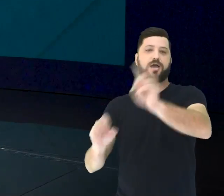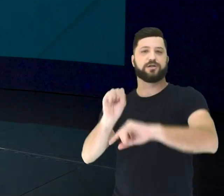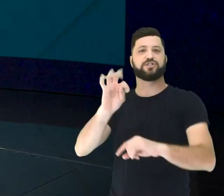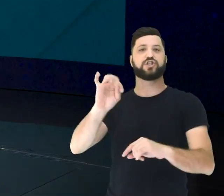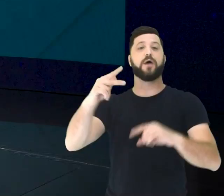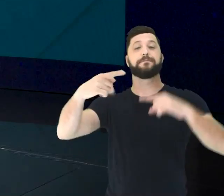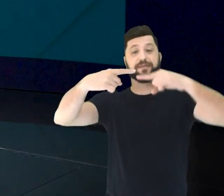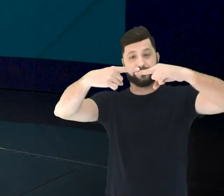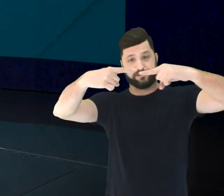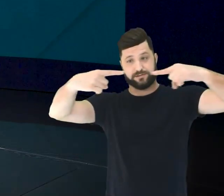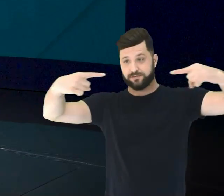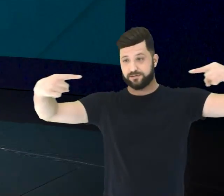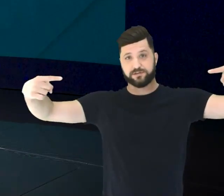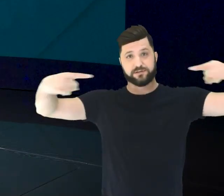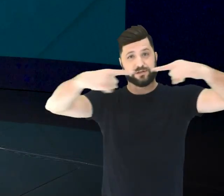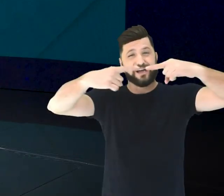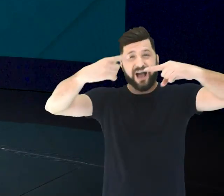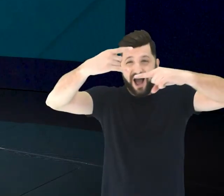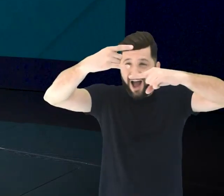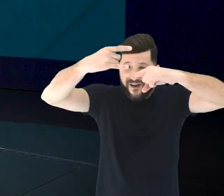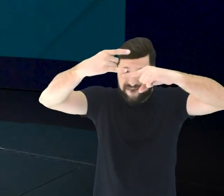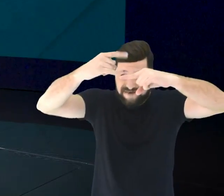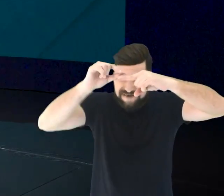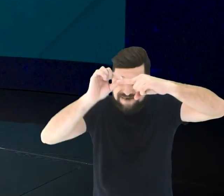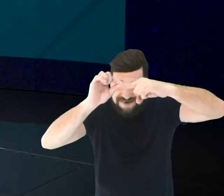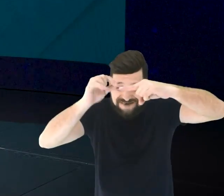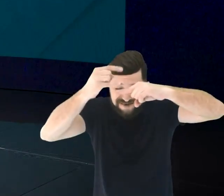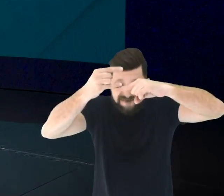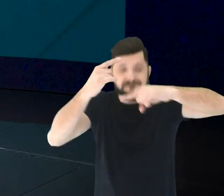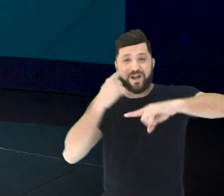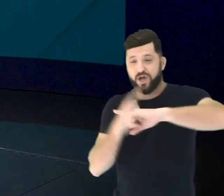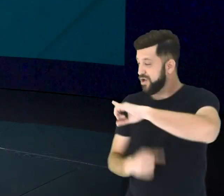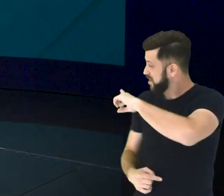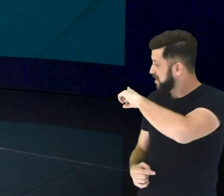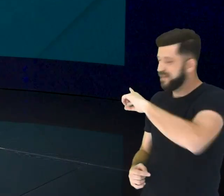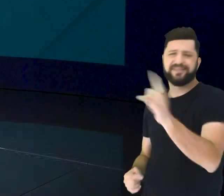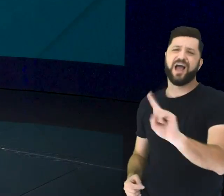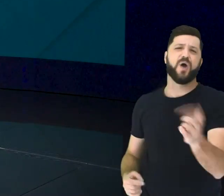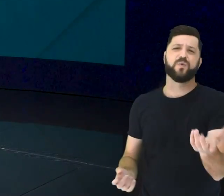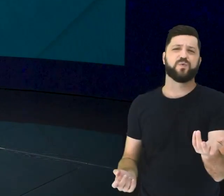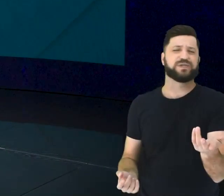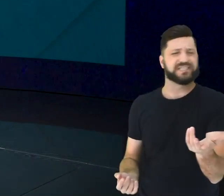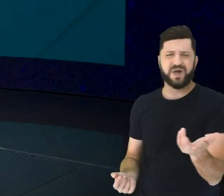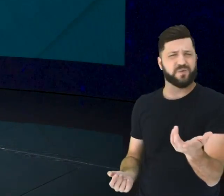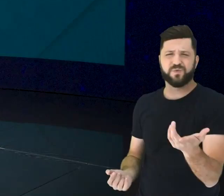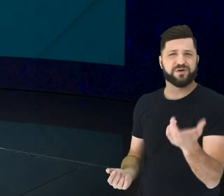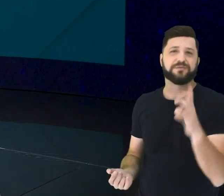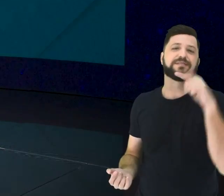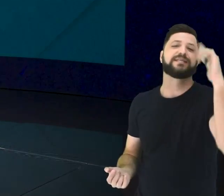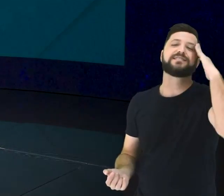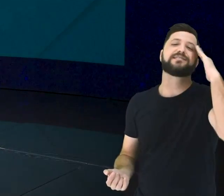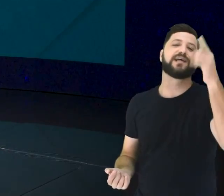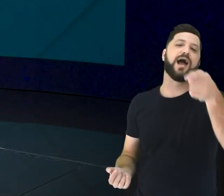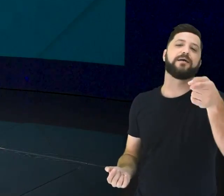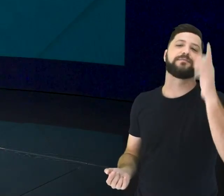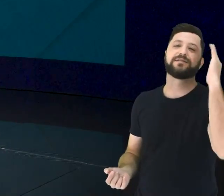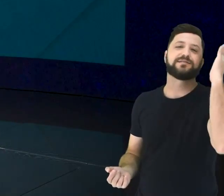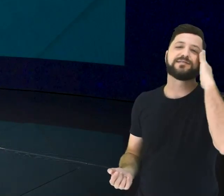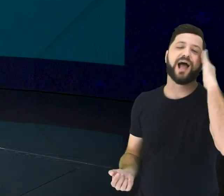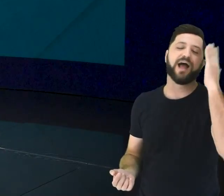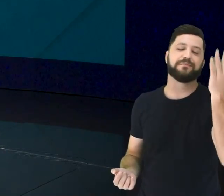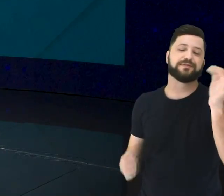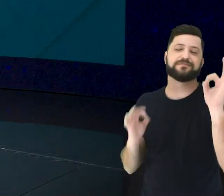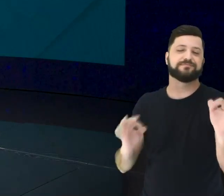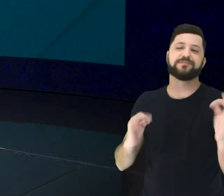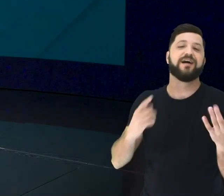da Barra onde oposição no meu estoque posso deixar ele aqui colado não não porque você sabe que existe uma baixa taxa